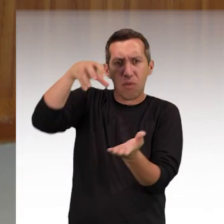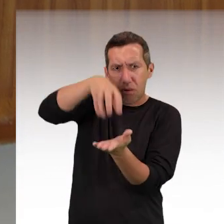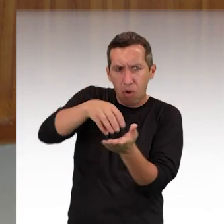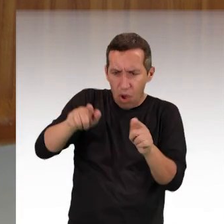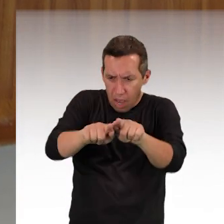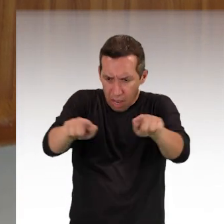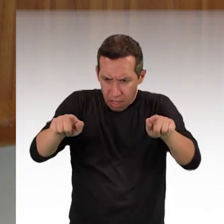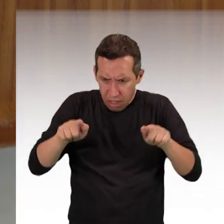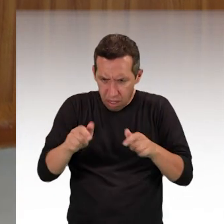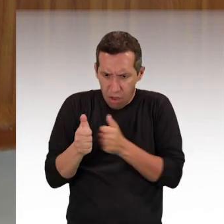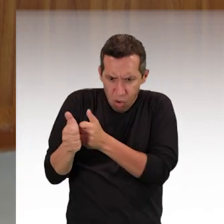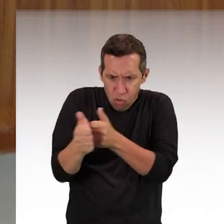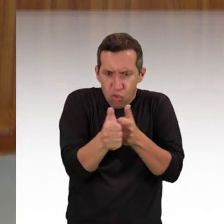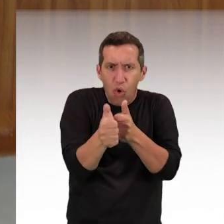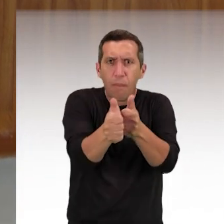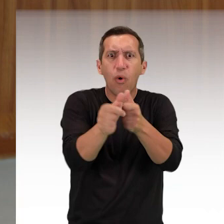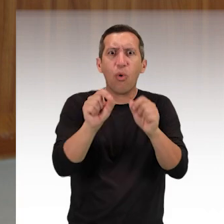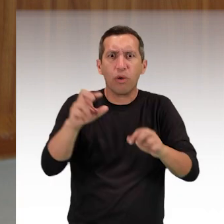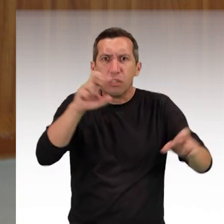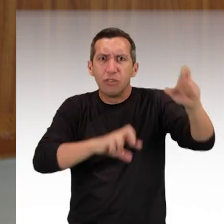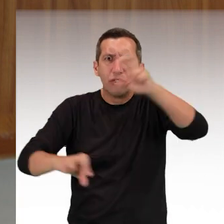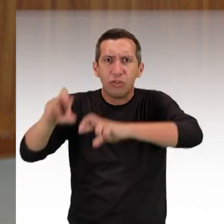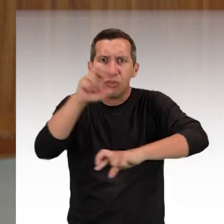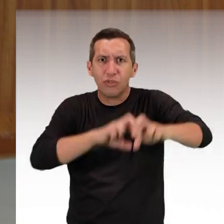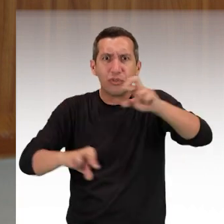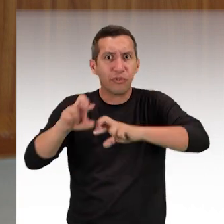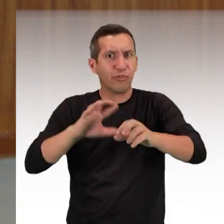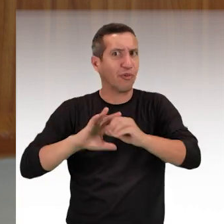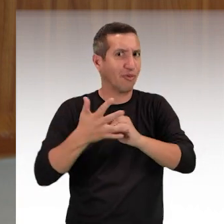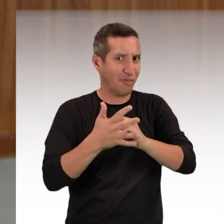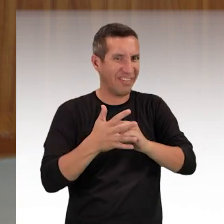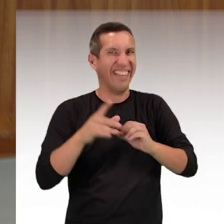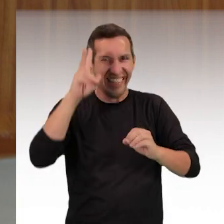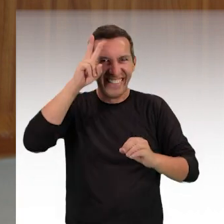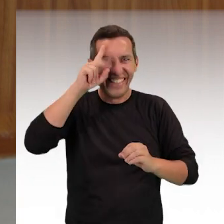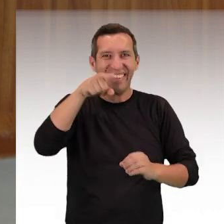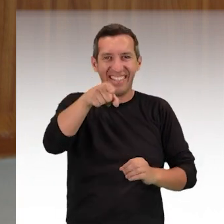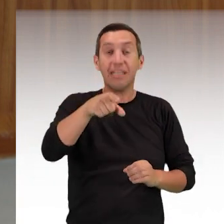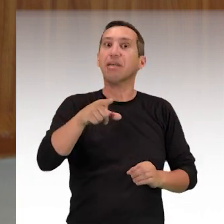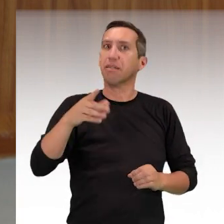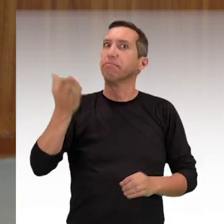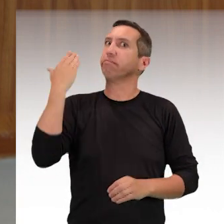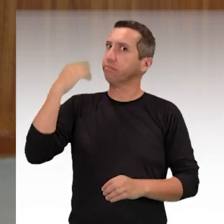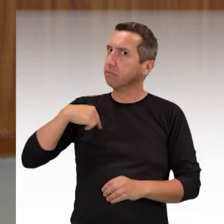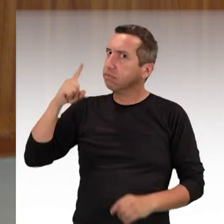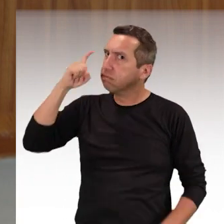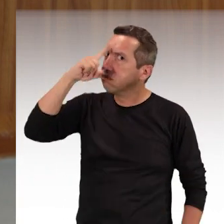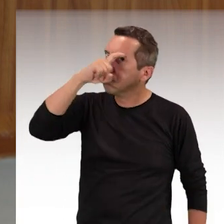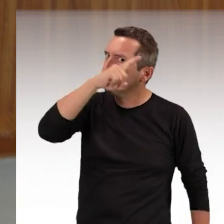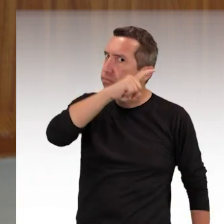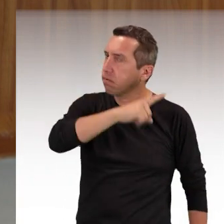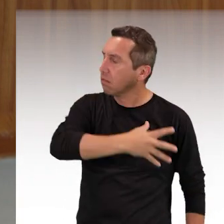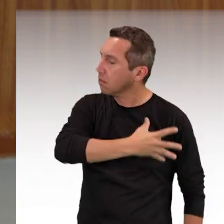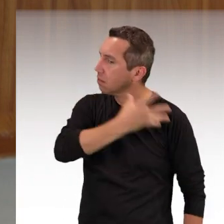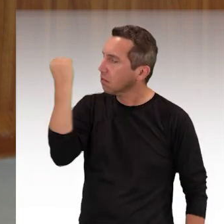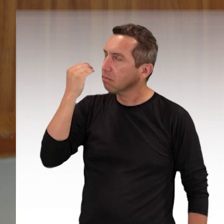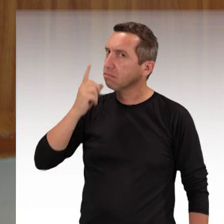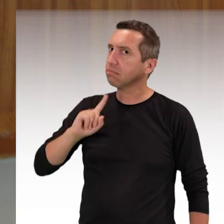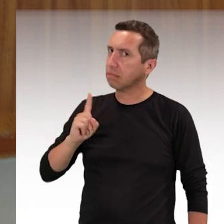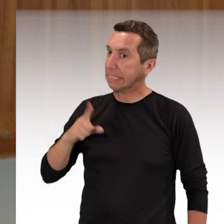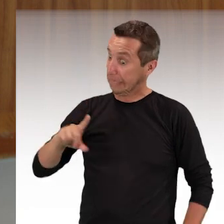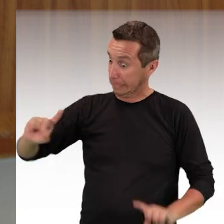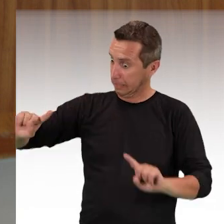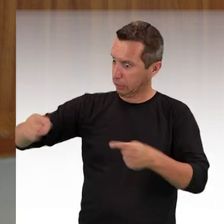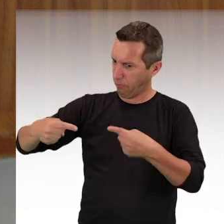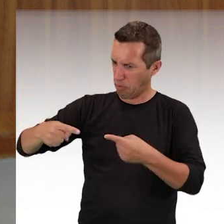Gabinete Integrado de Acompanhamento da Pandemia, o GIAC-Covid. Naqueles dias difíceis e inesquecíveis,